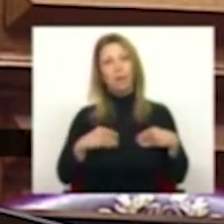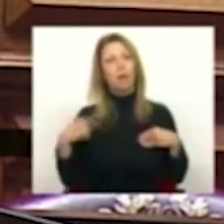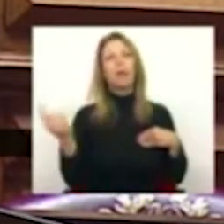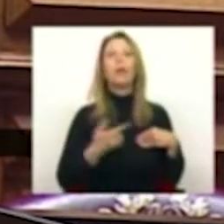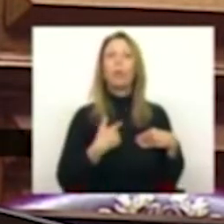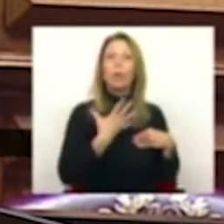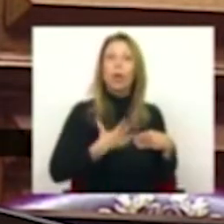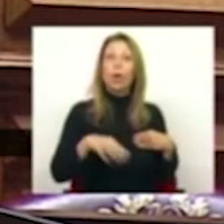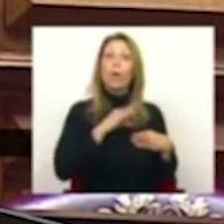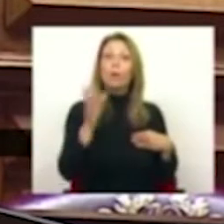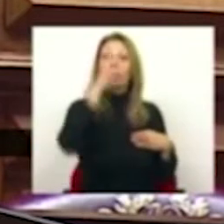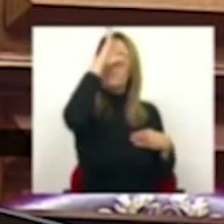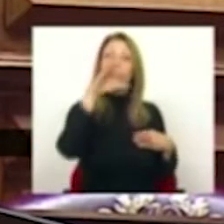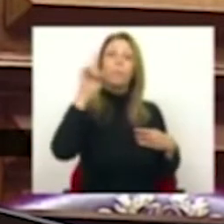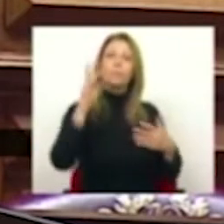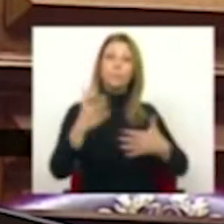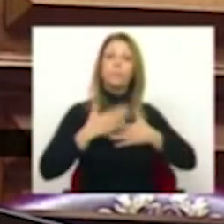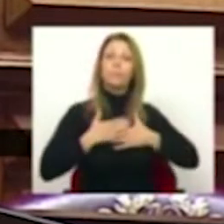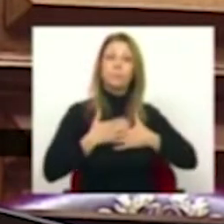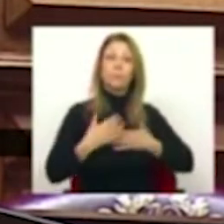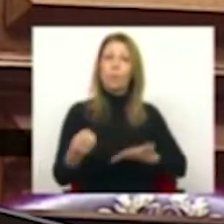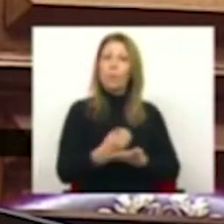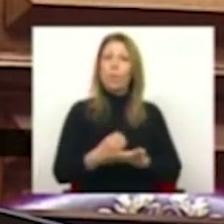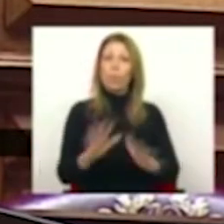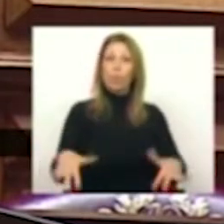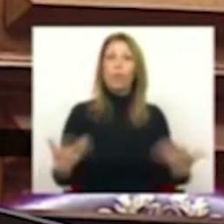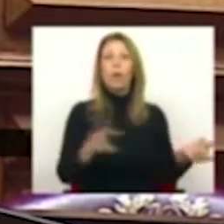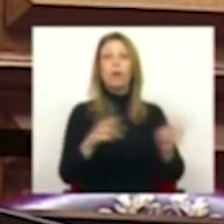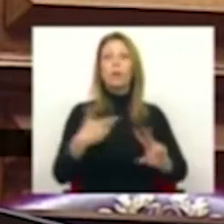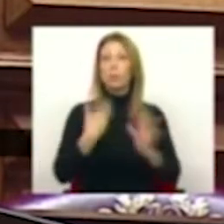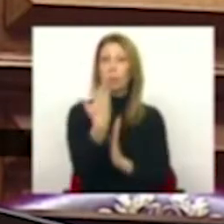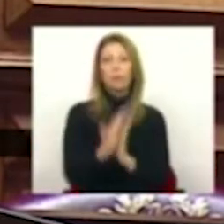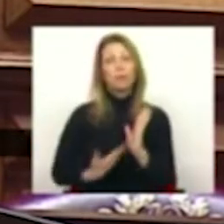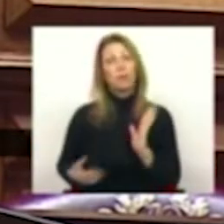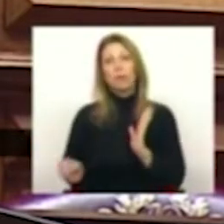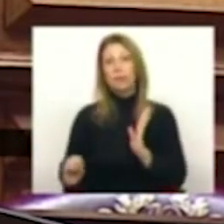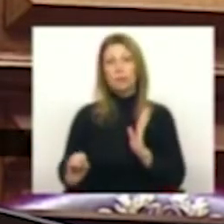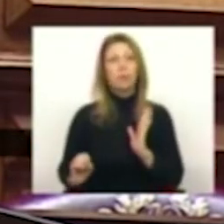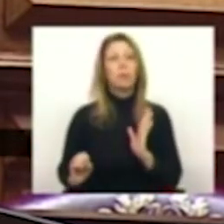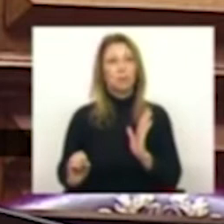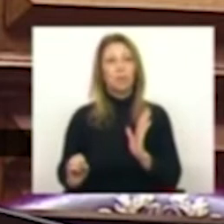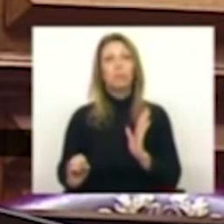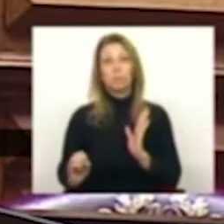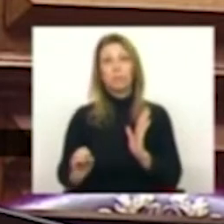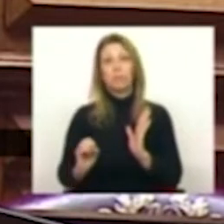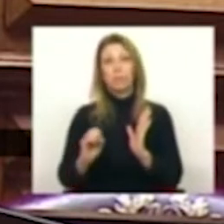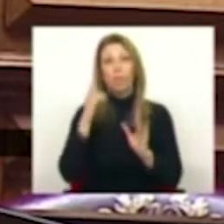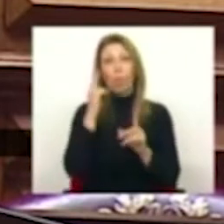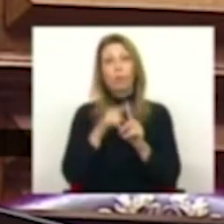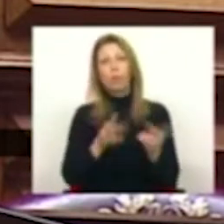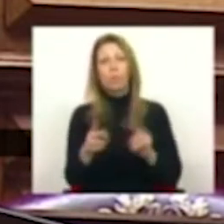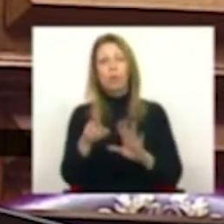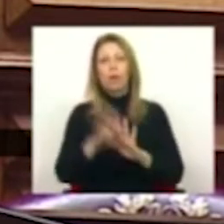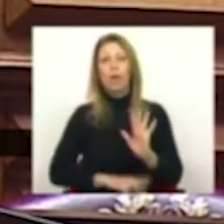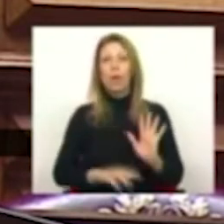gostaríamos que o Sr. Primeiro-Ministro nos garantisse que não vai haver qualquer alteração a esse diploma no sentido de adulterar as regras estabelecidas e, desde logo, no